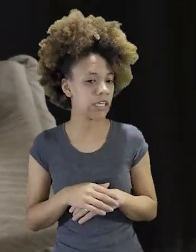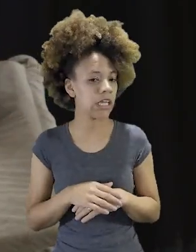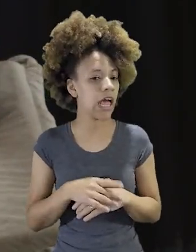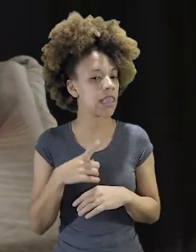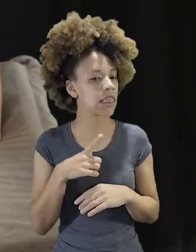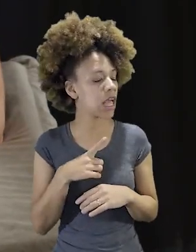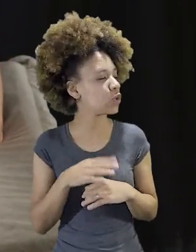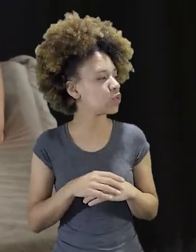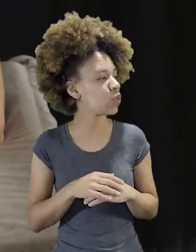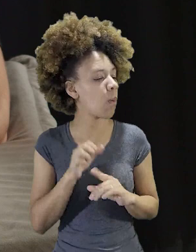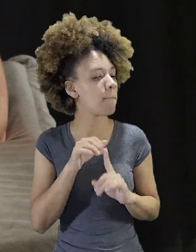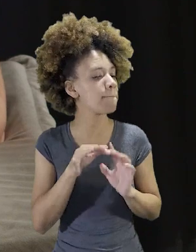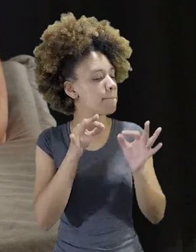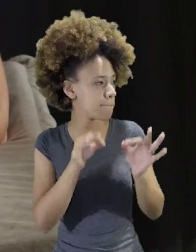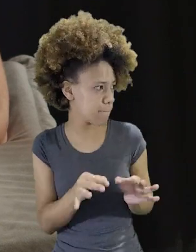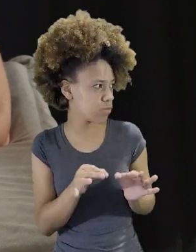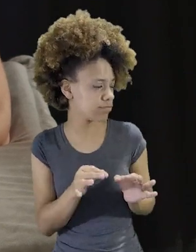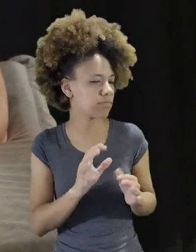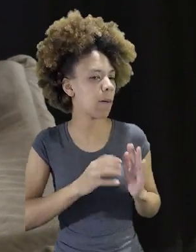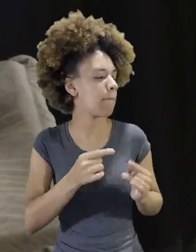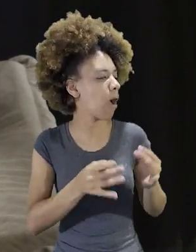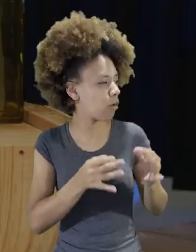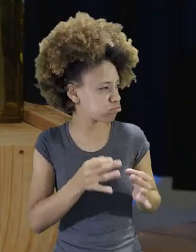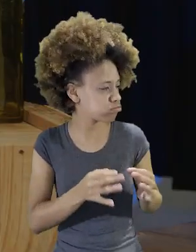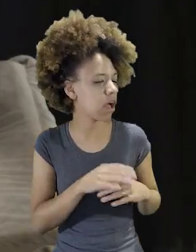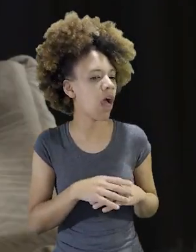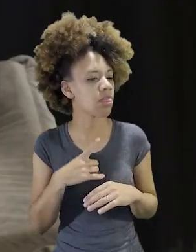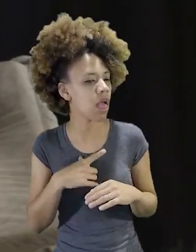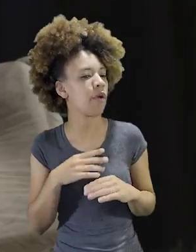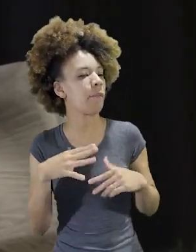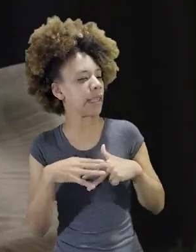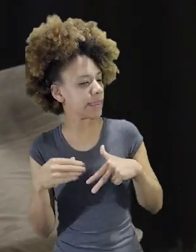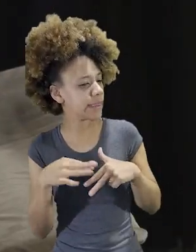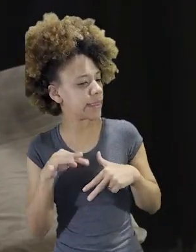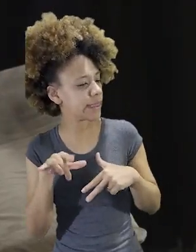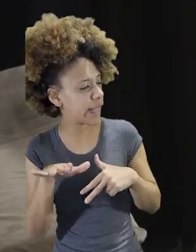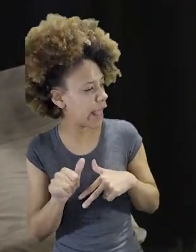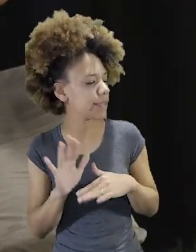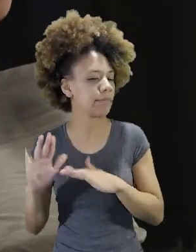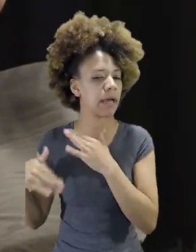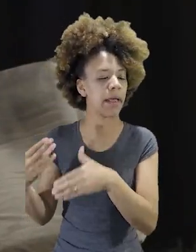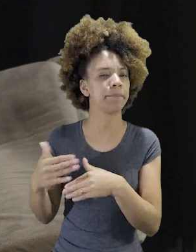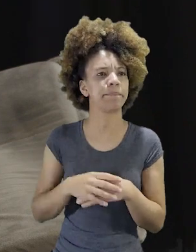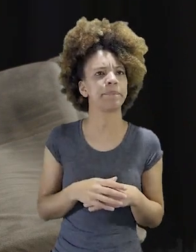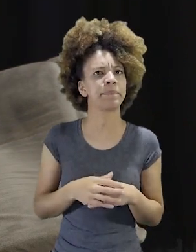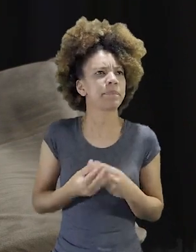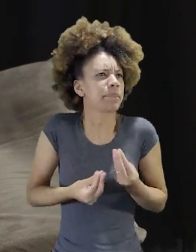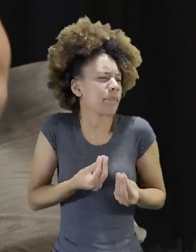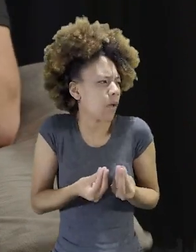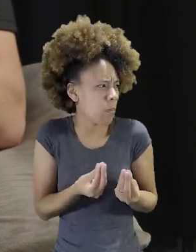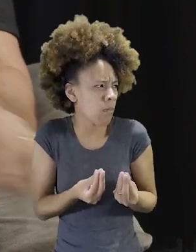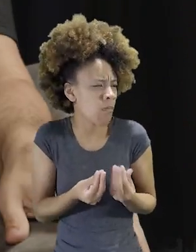como comediante eu vejo assim que existe um movimento de Politicamente correto vamos lá praticamente correto é uma tendência que vem gerações